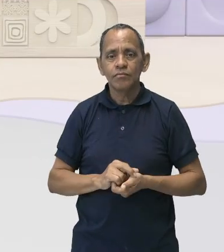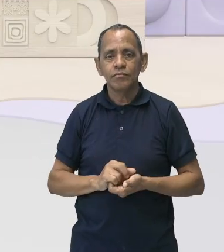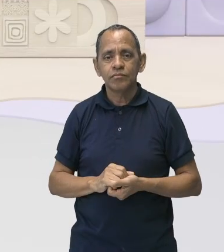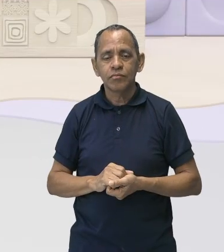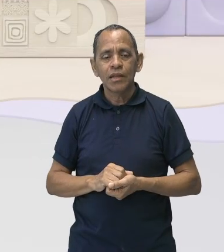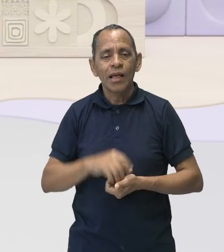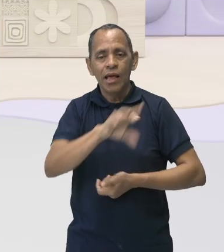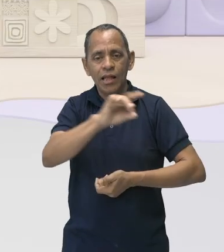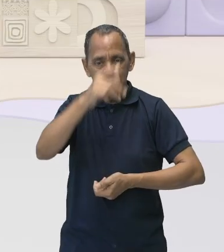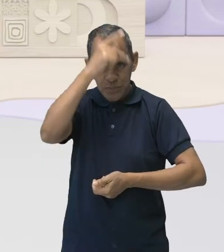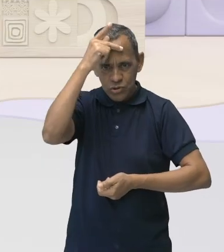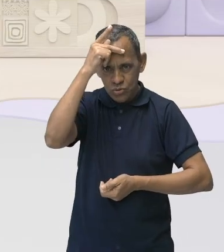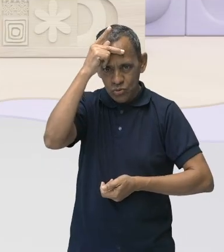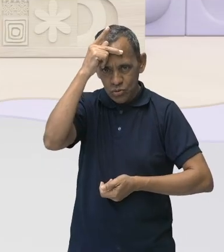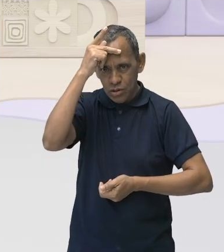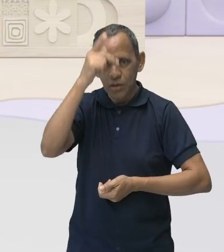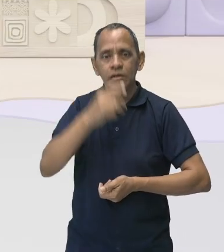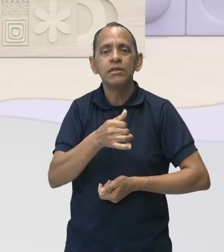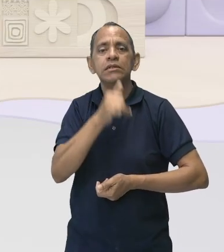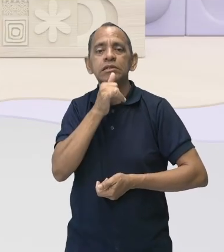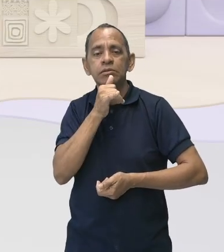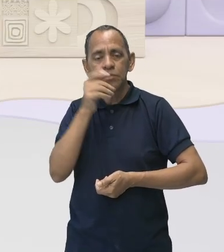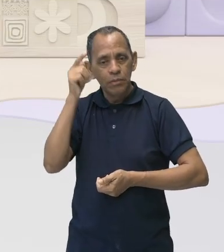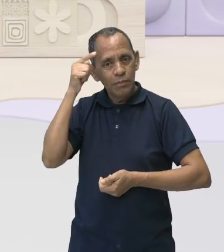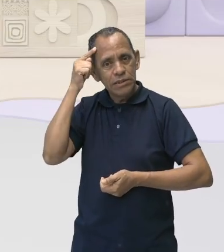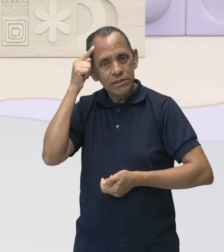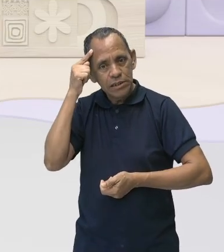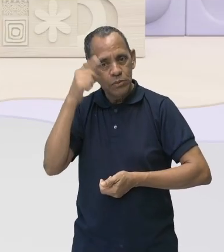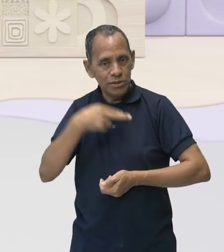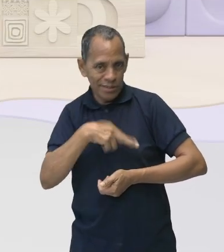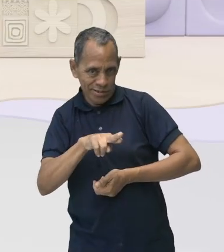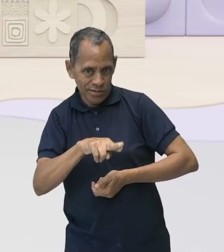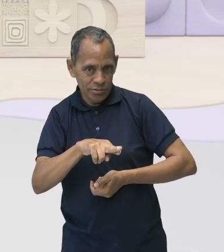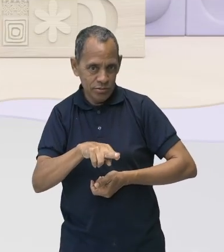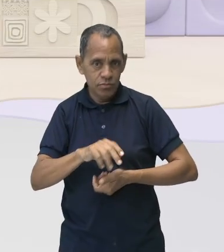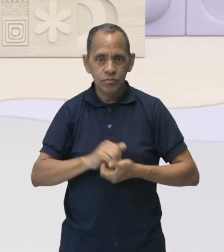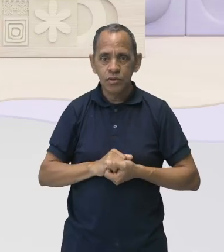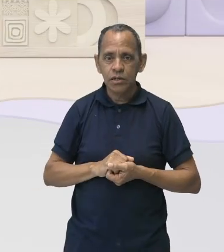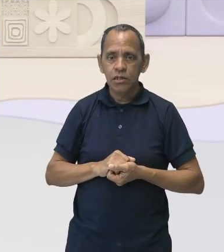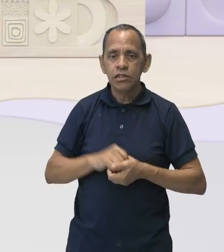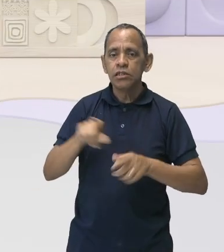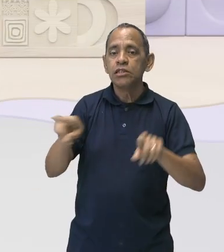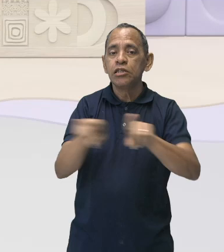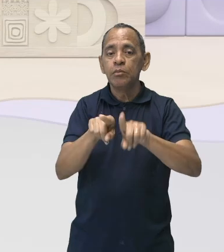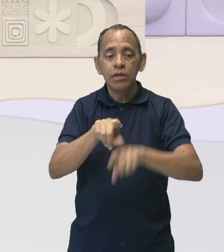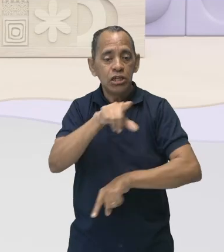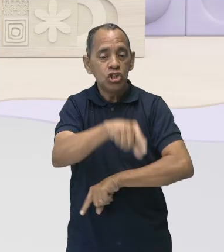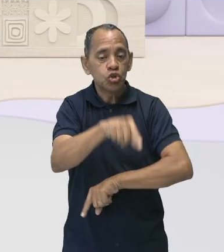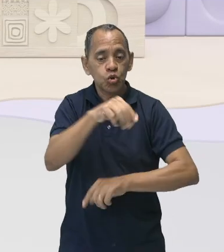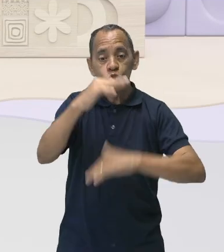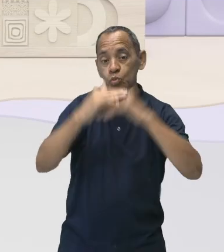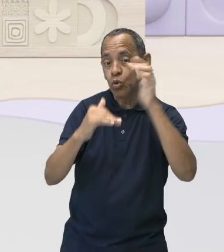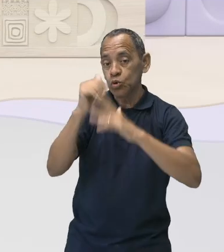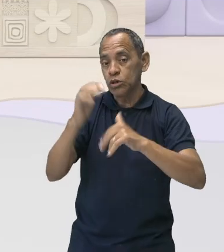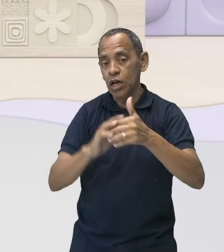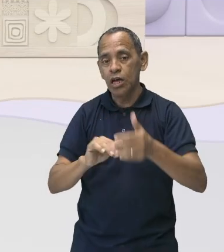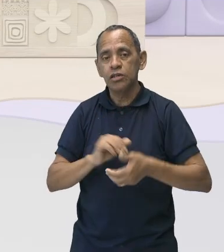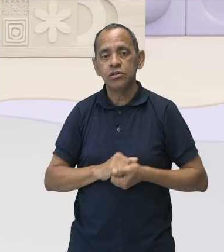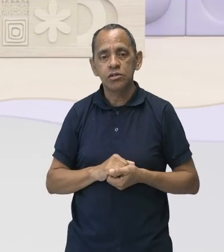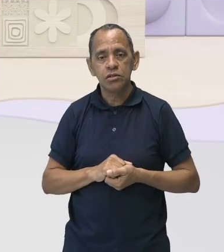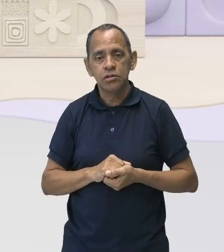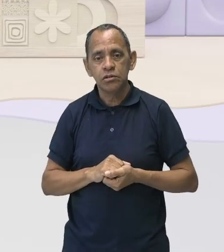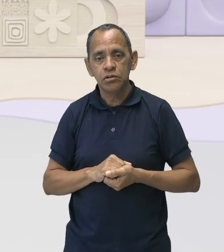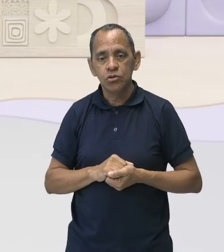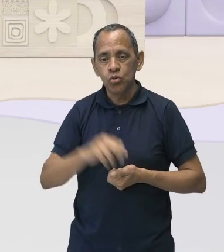exemplo, quando pensamos em religião, pensamos em escolhas profissionais, de alguma maneira nós temos